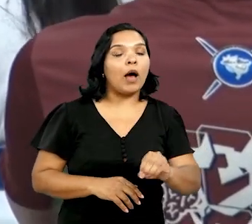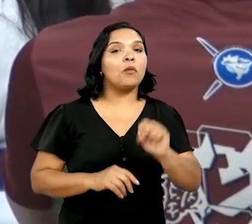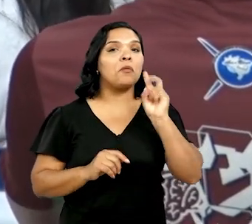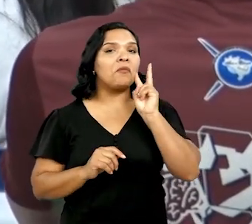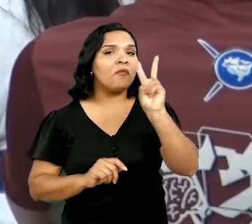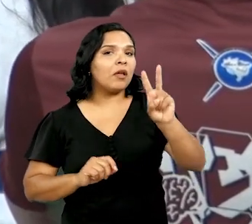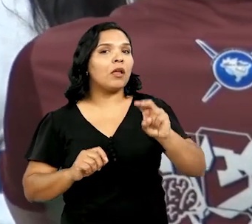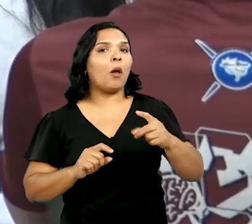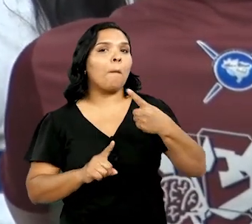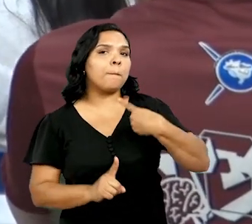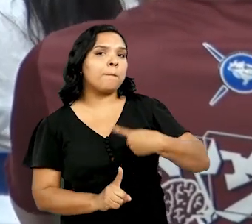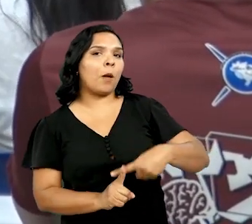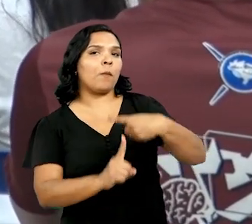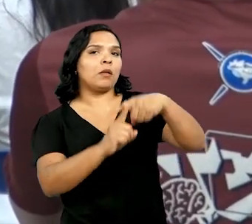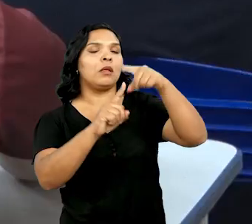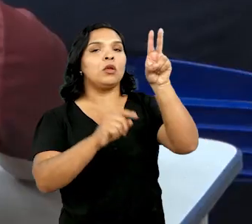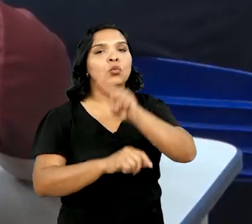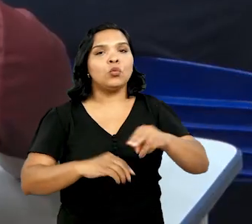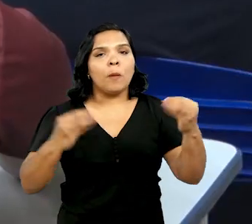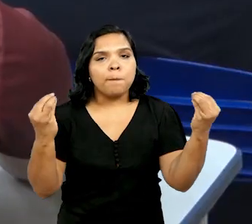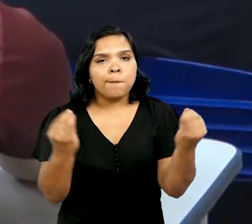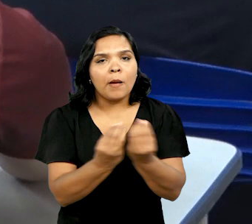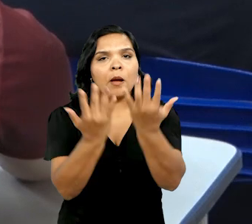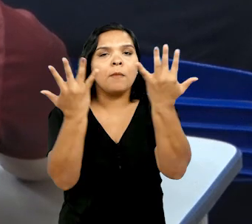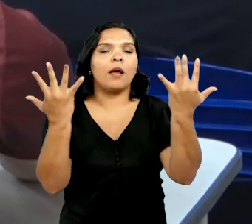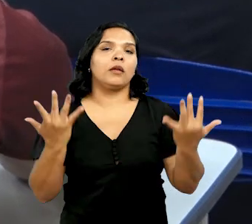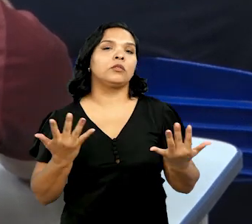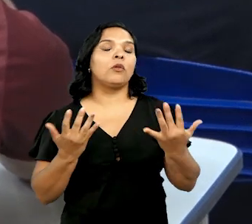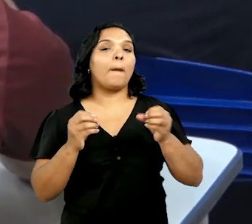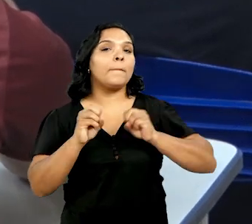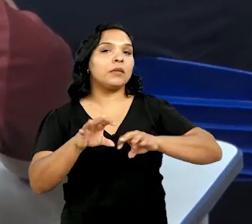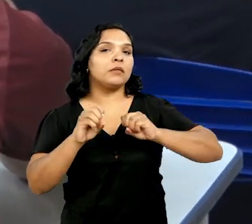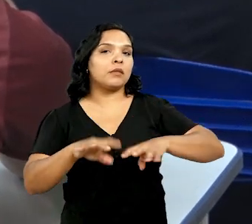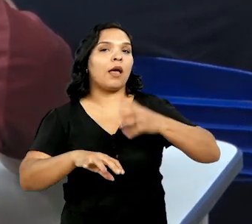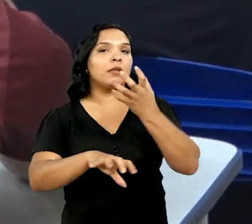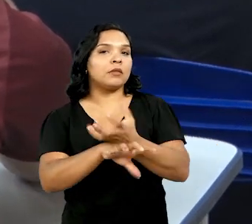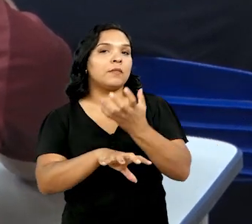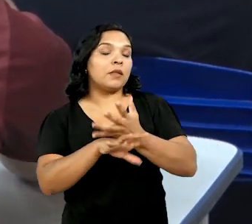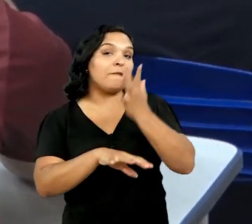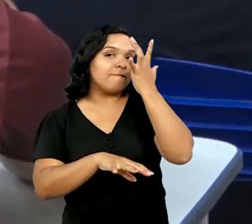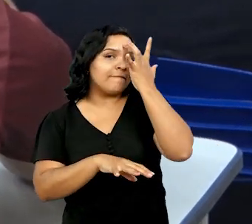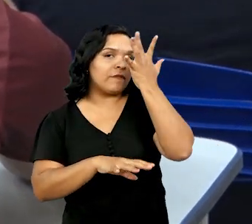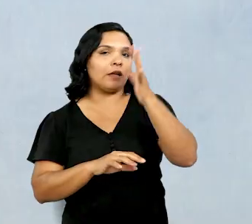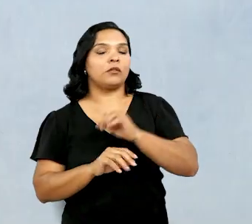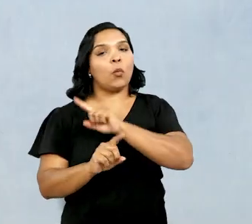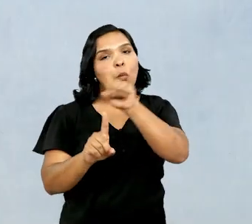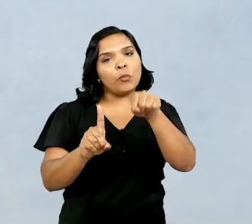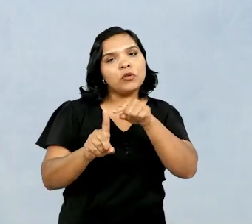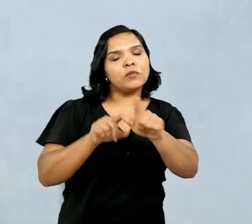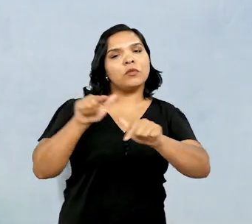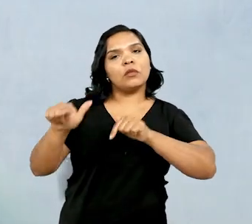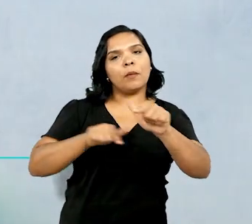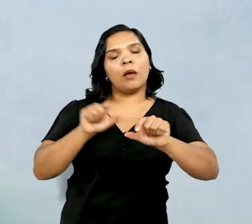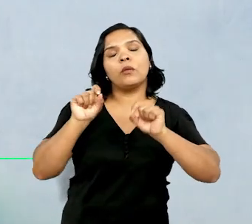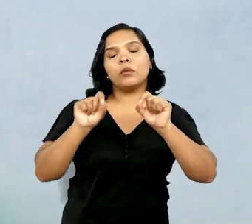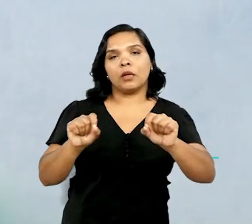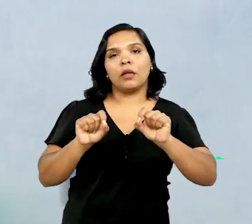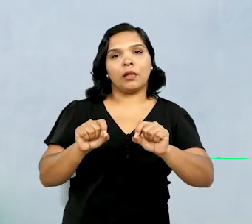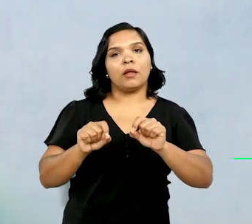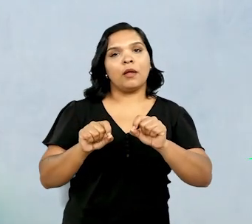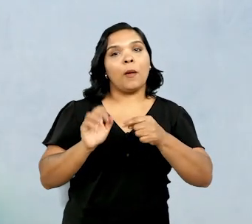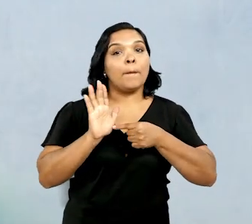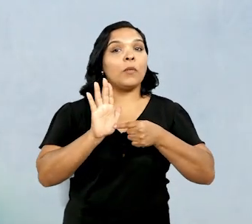pesquisar as potencialidades do uso de mágicas para ensinar a matéria de maneira mais prática. O intuito do trabalho foi justamente